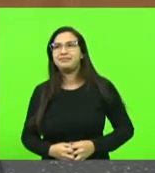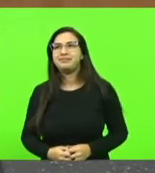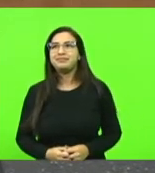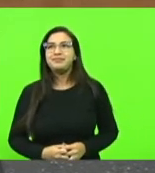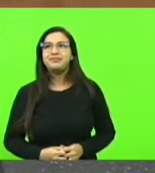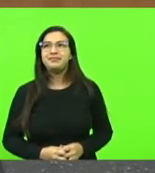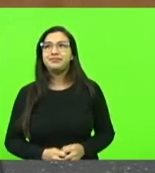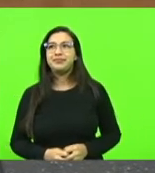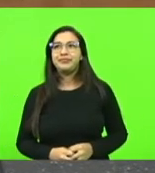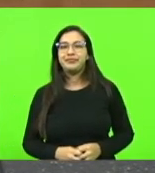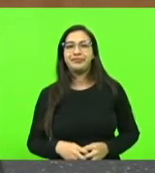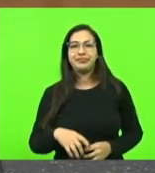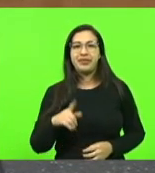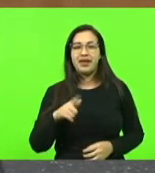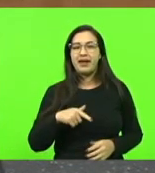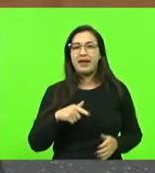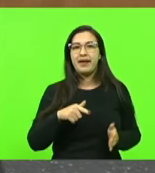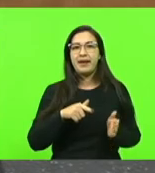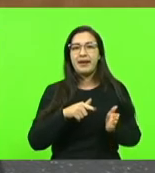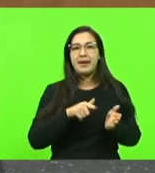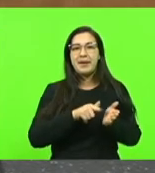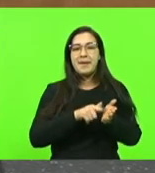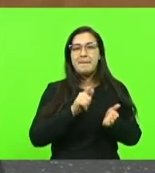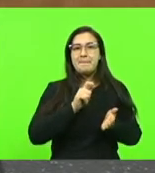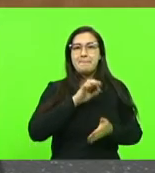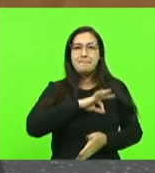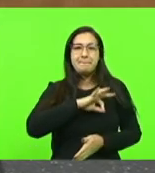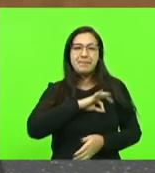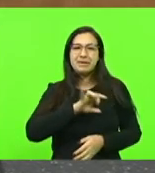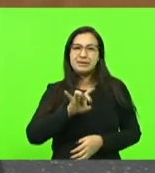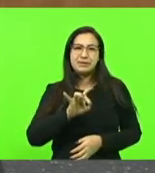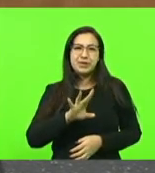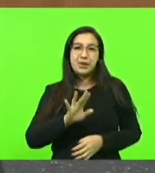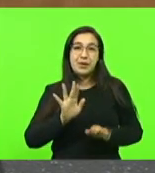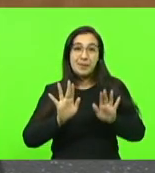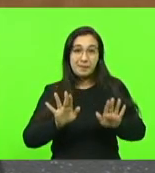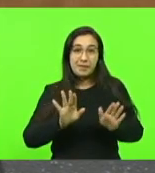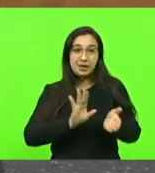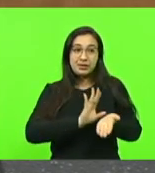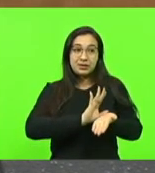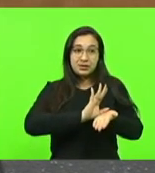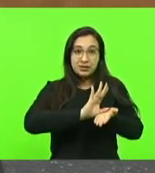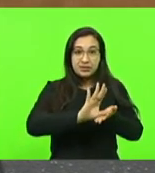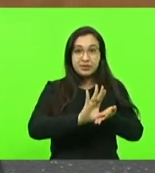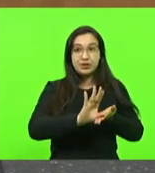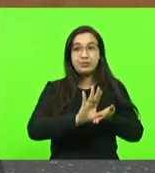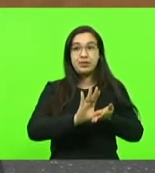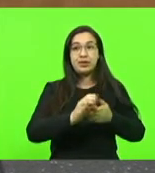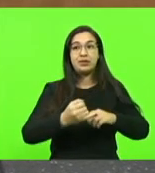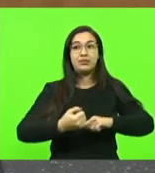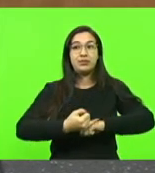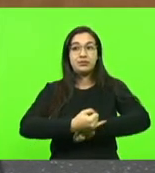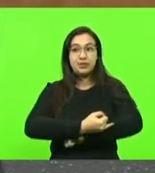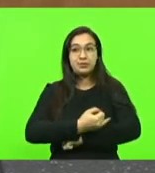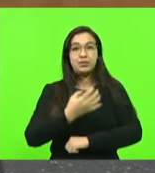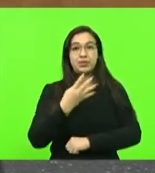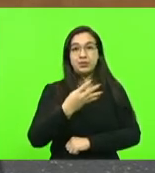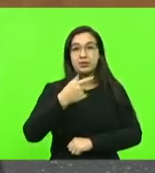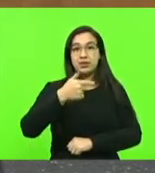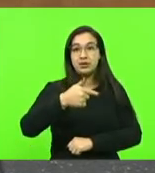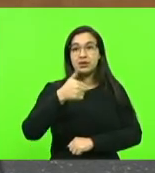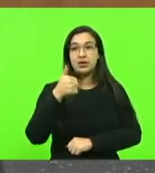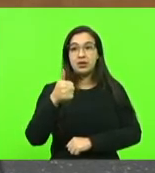o resto é folha de pagamento, mas investimento mesmo, em infraestrutura, 471 milhões,